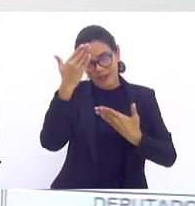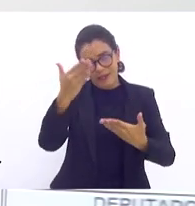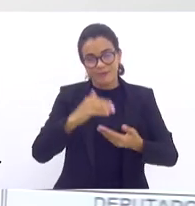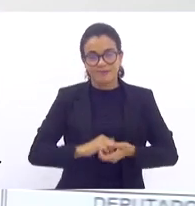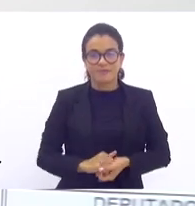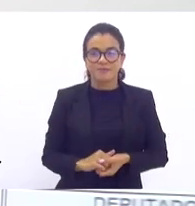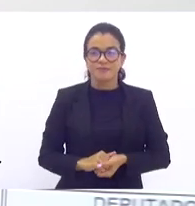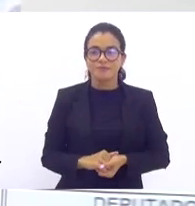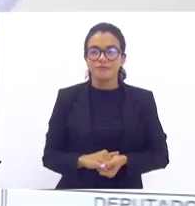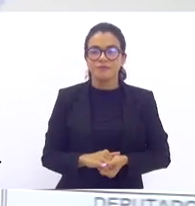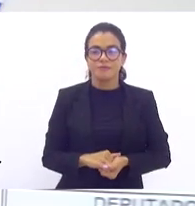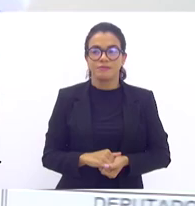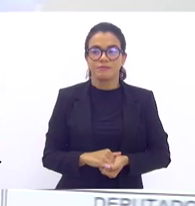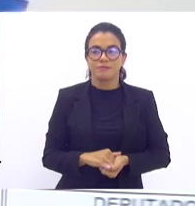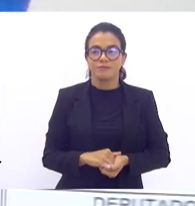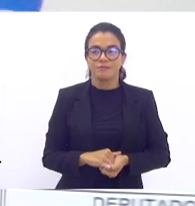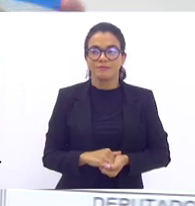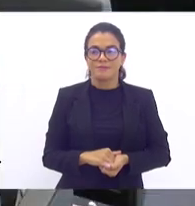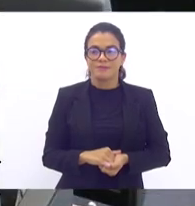obrigado